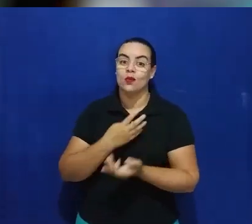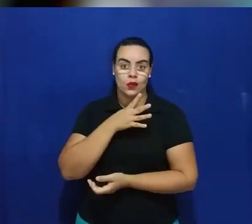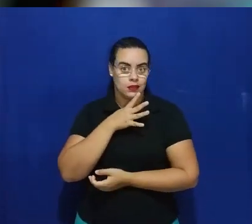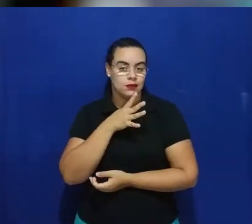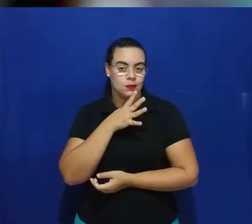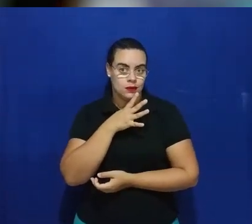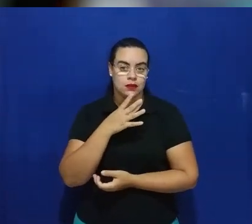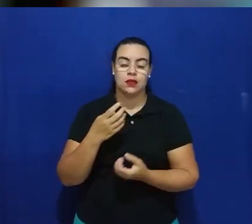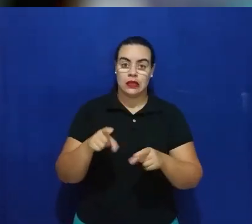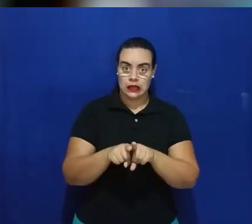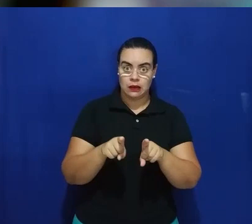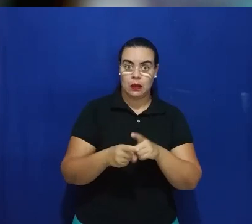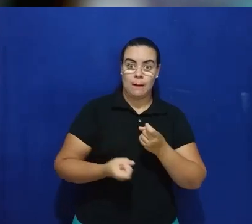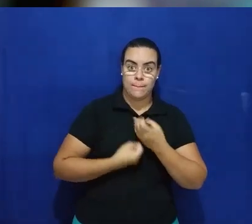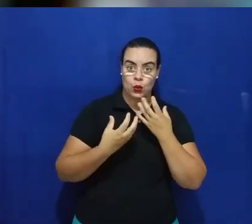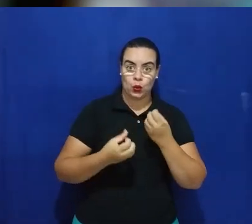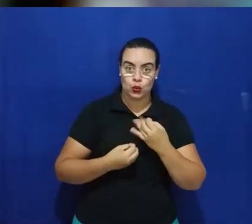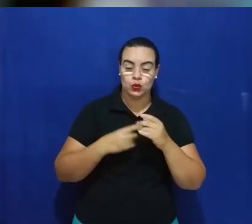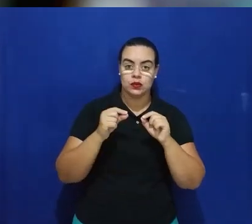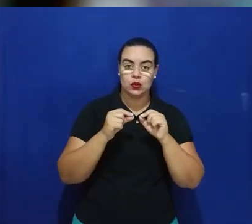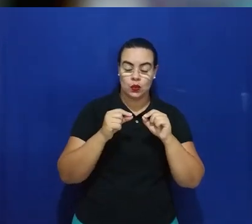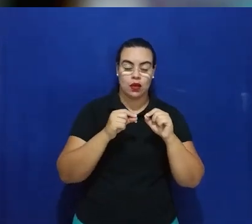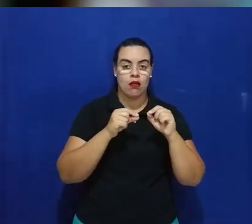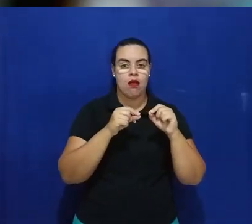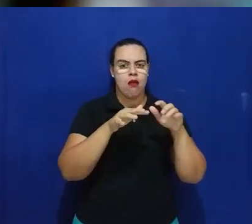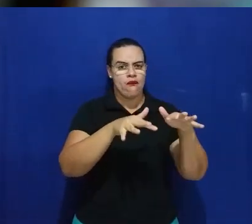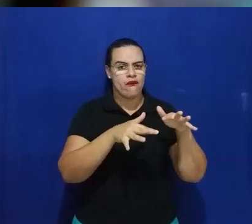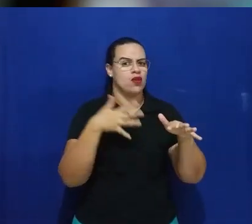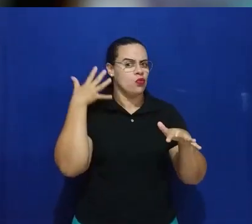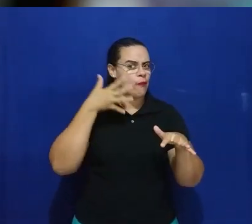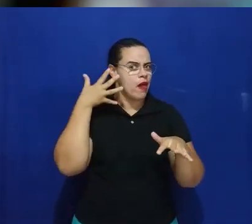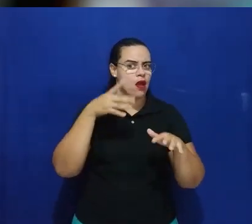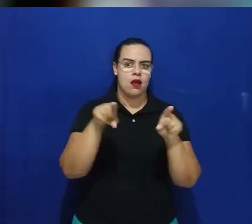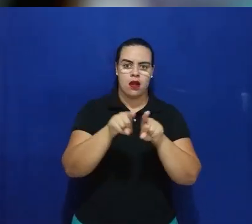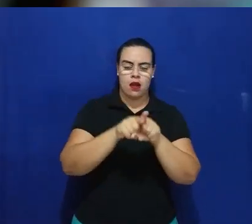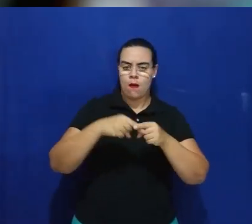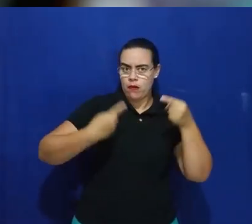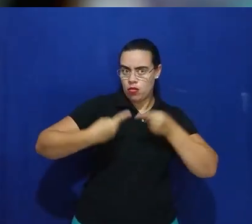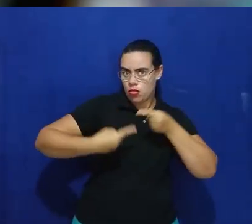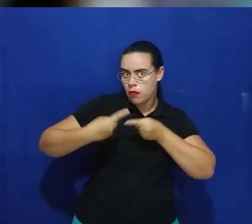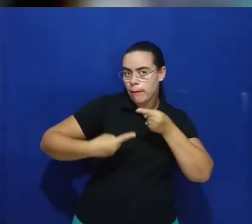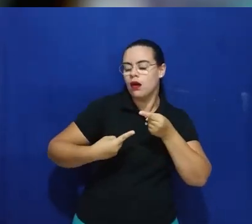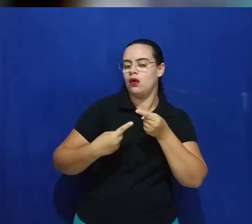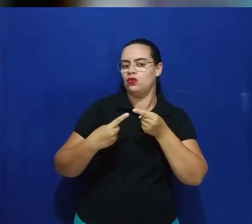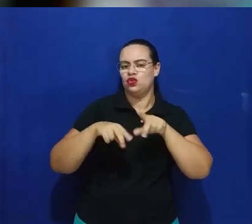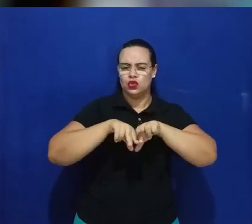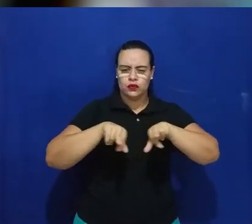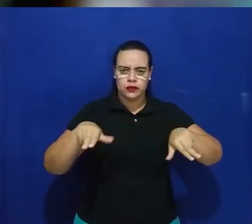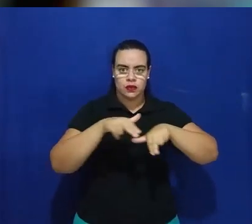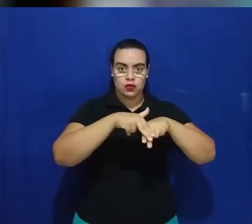conhecimento. Produzir também eventos e suportes para debates sobre diversidade de gênero e